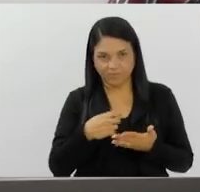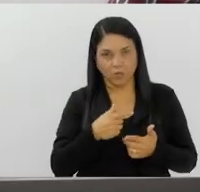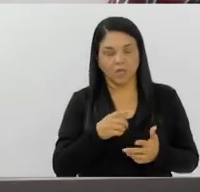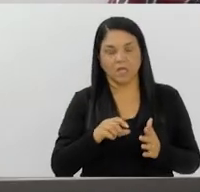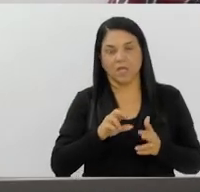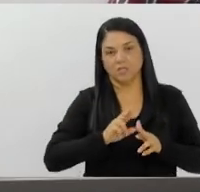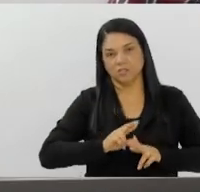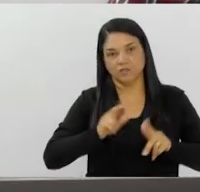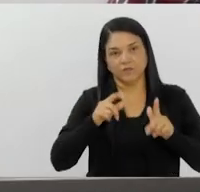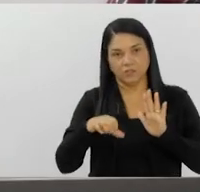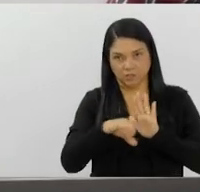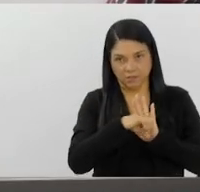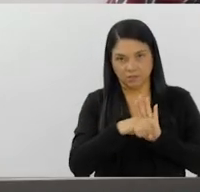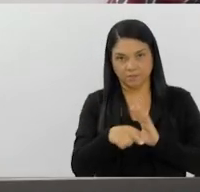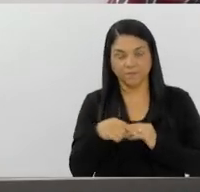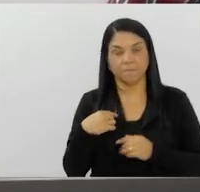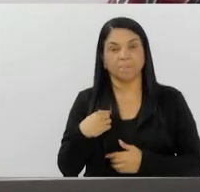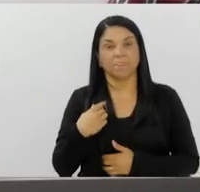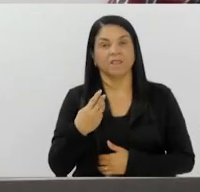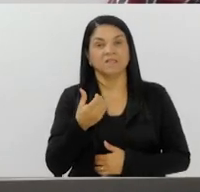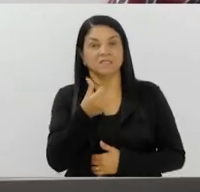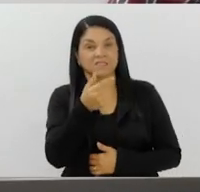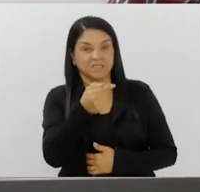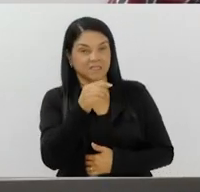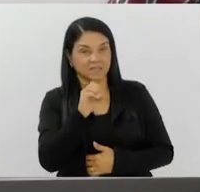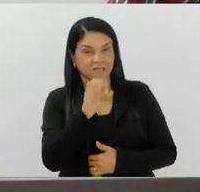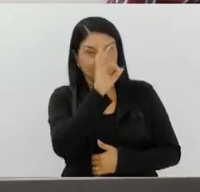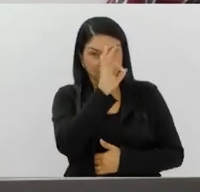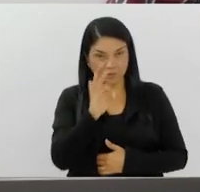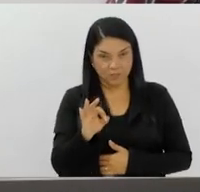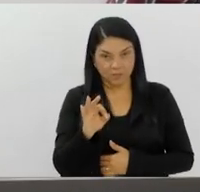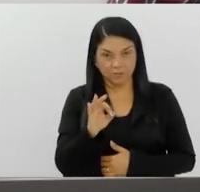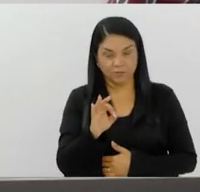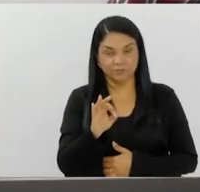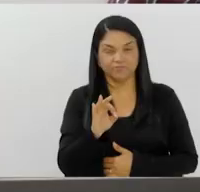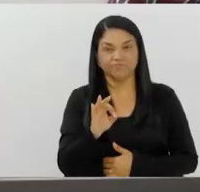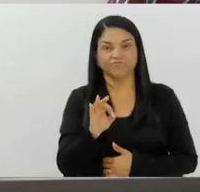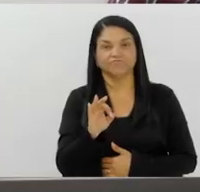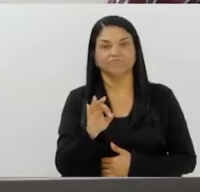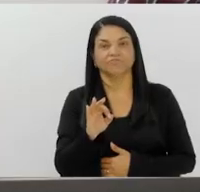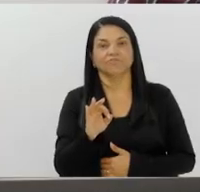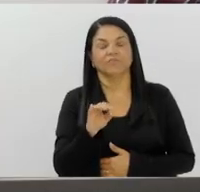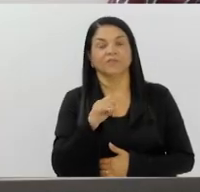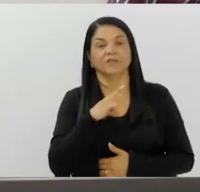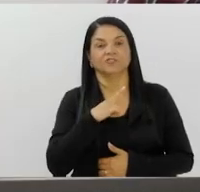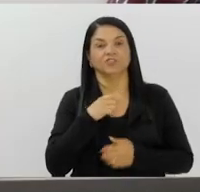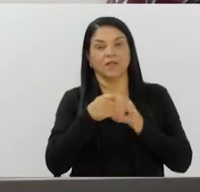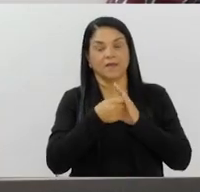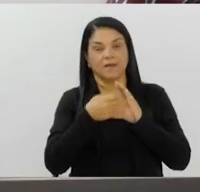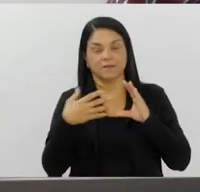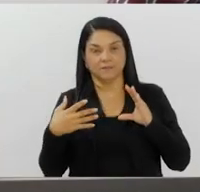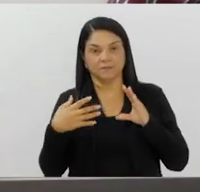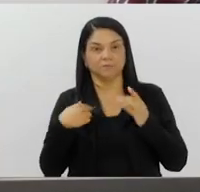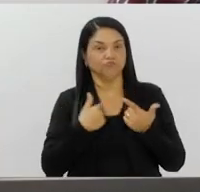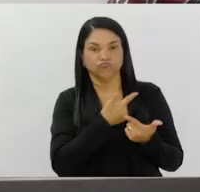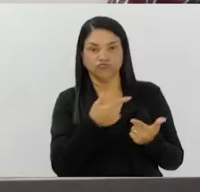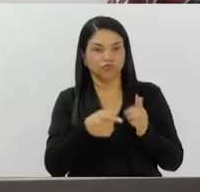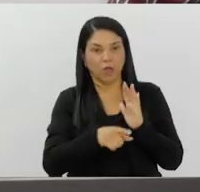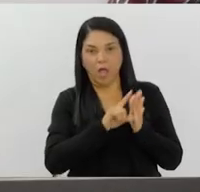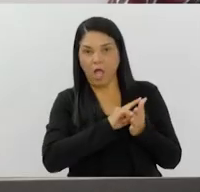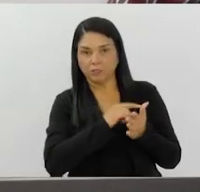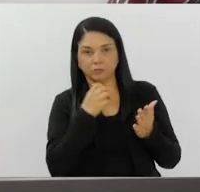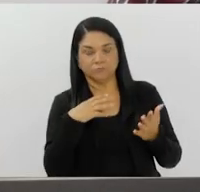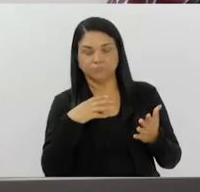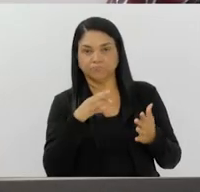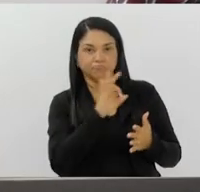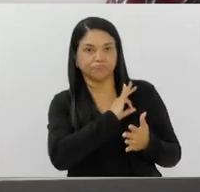70% desses 3500 casos tinha a seguinte característica sem antecedentes